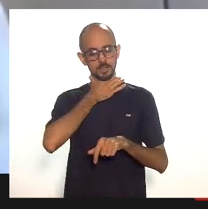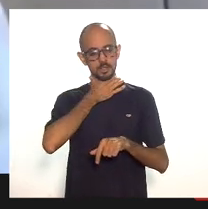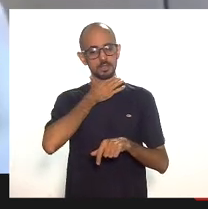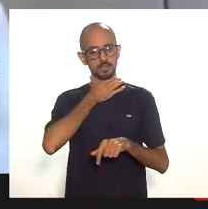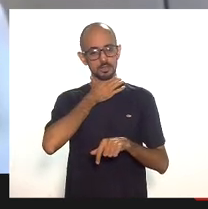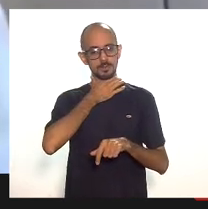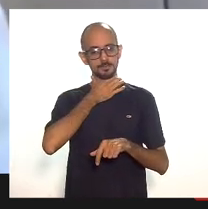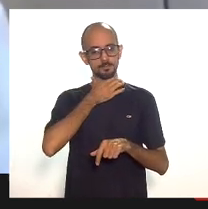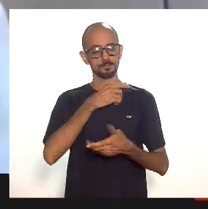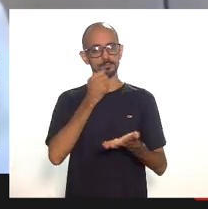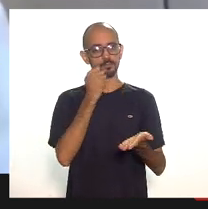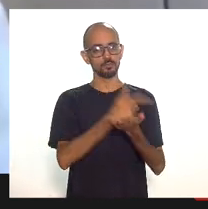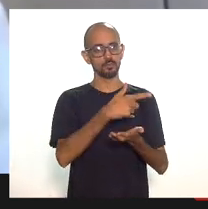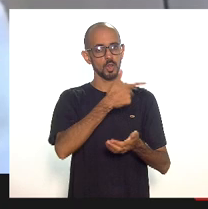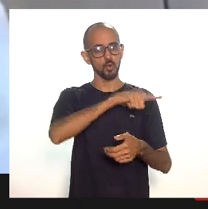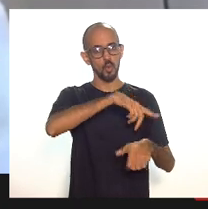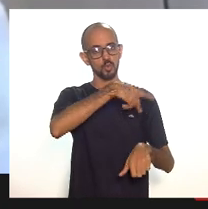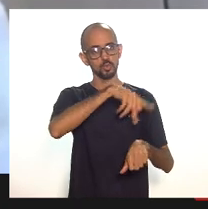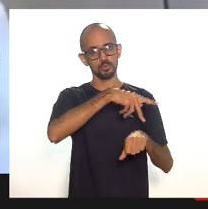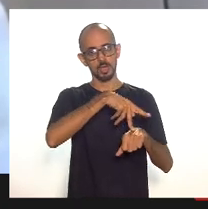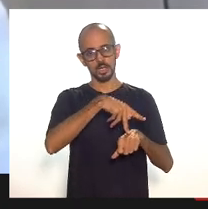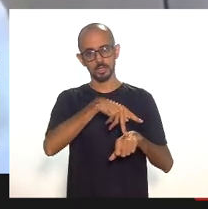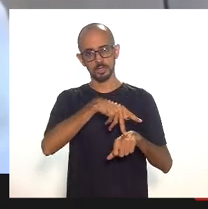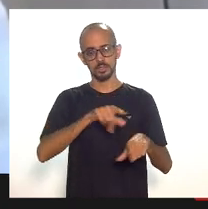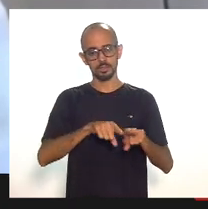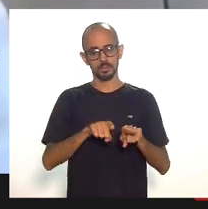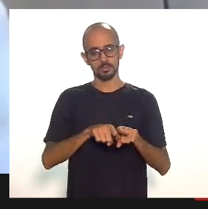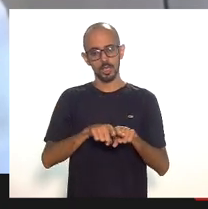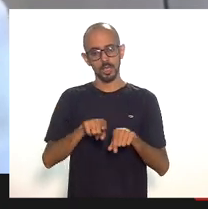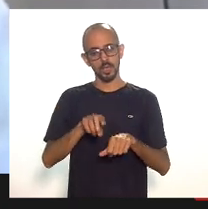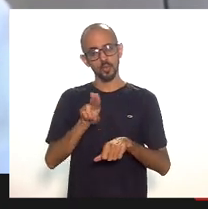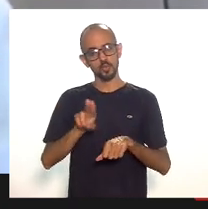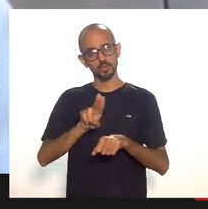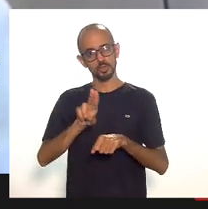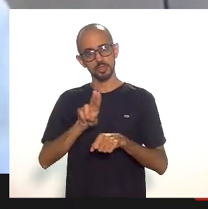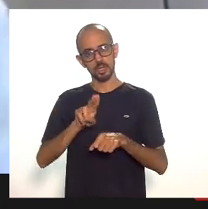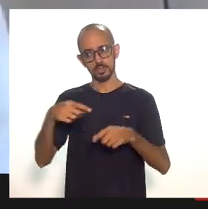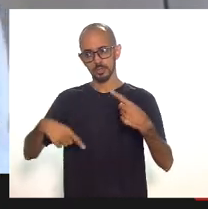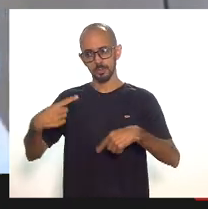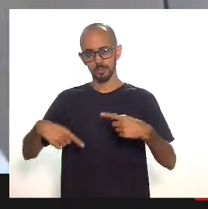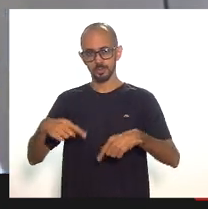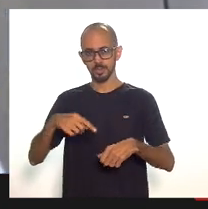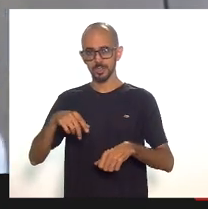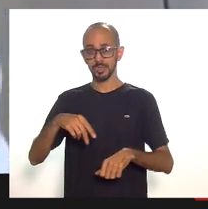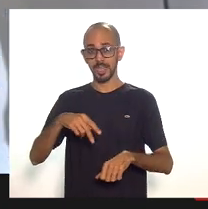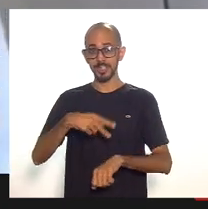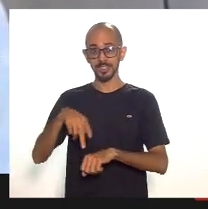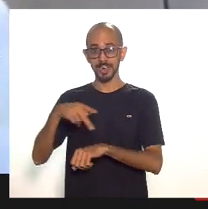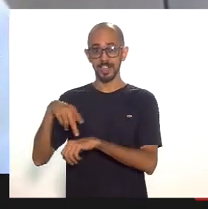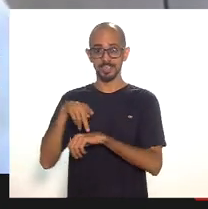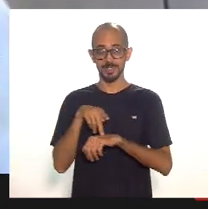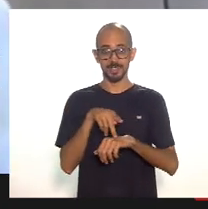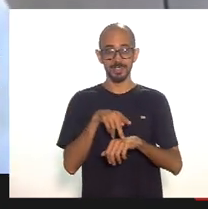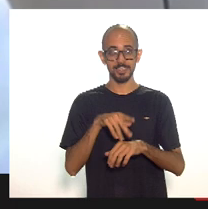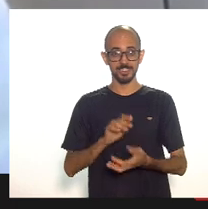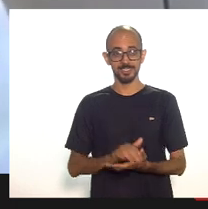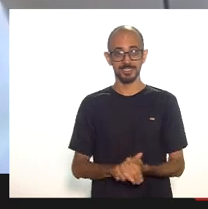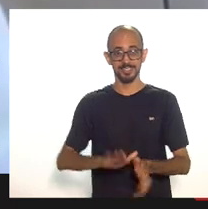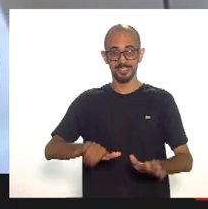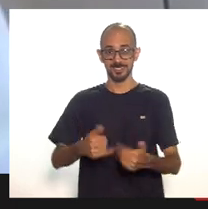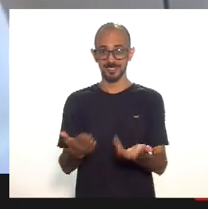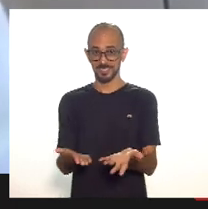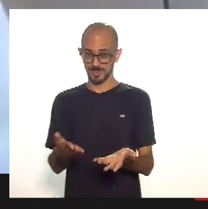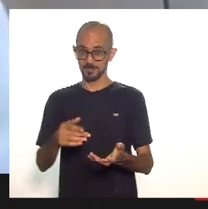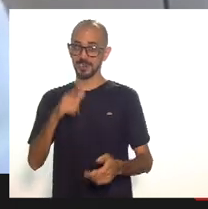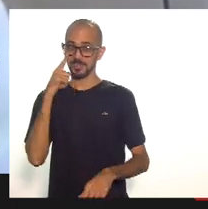Compra internacional, a possibilidade de utilização da política internacional para garantir esses insumos e também